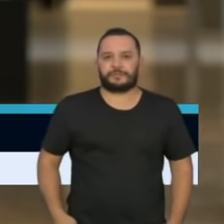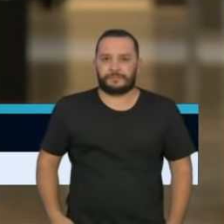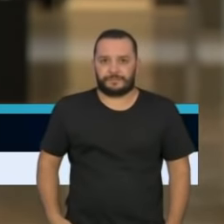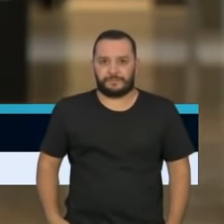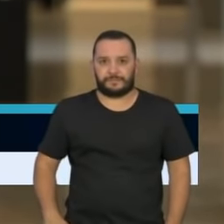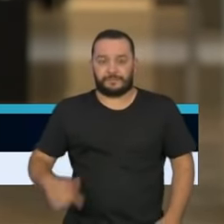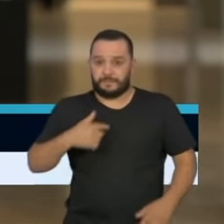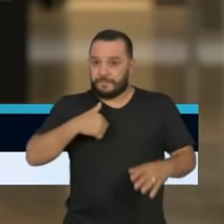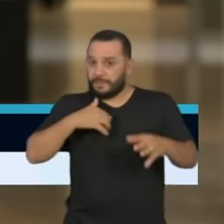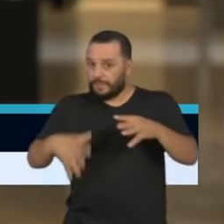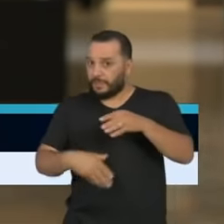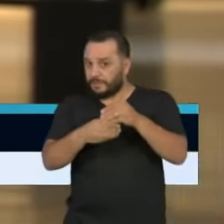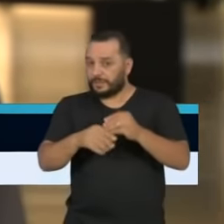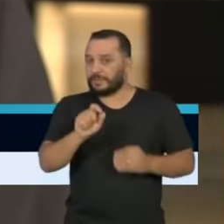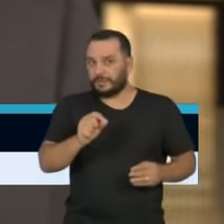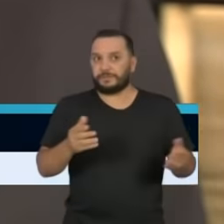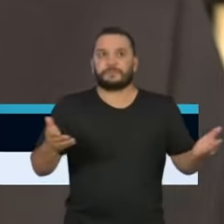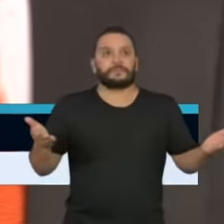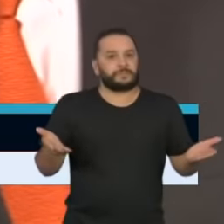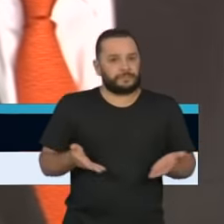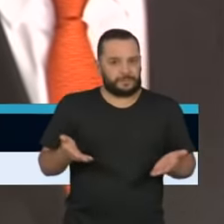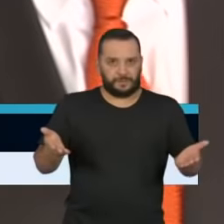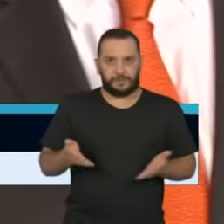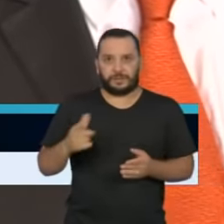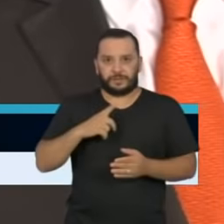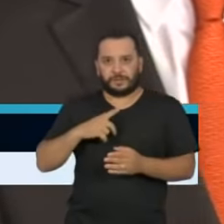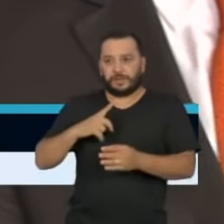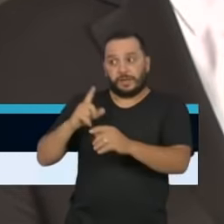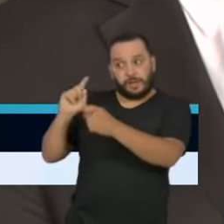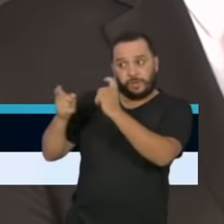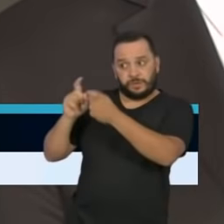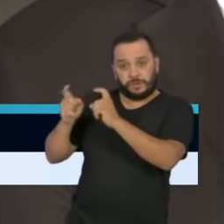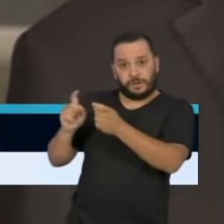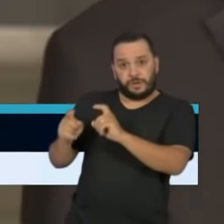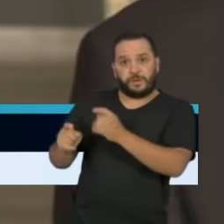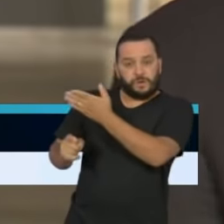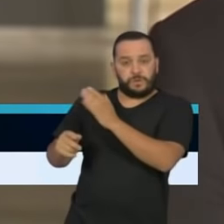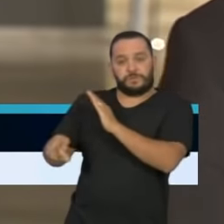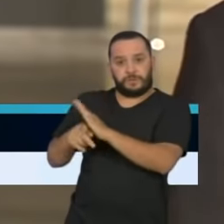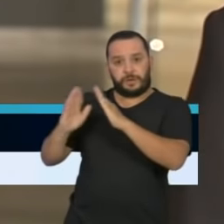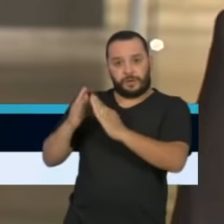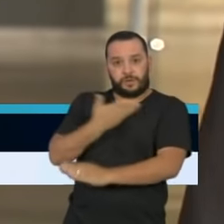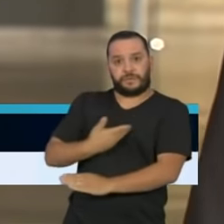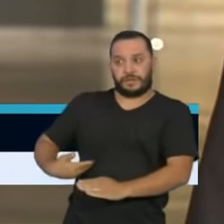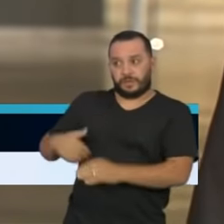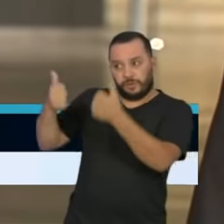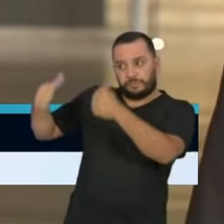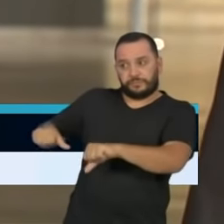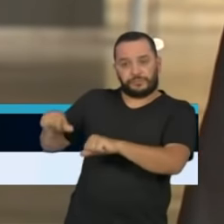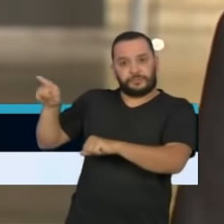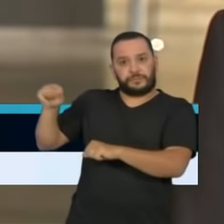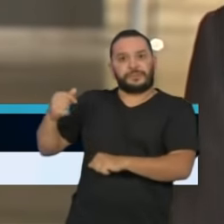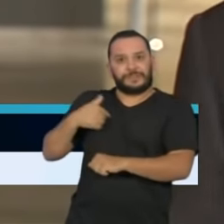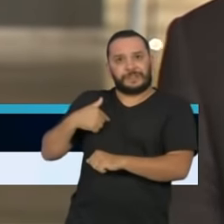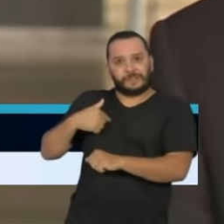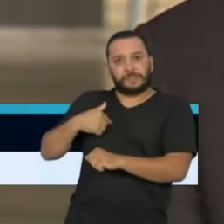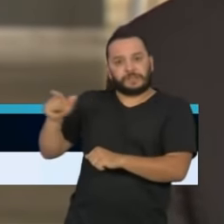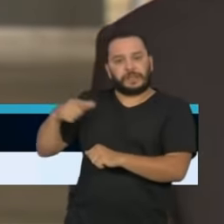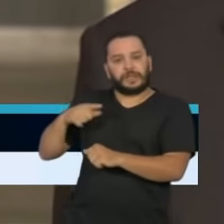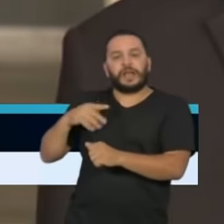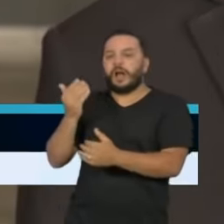Complementando, quero dizer que neste momento eu deixei uma reunião que está sendo realizada aqui no Palácio dos Bandeirantes com os setores de distribuição de